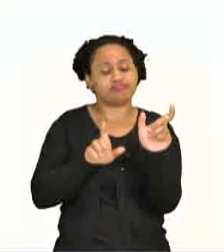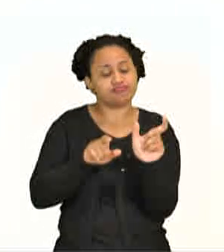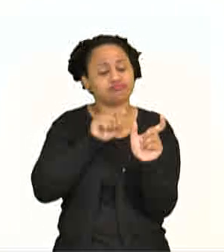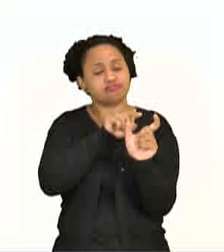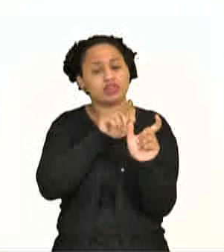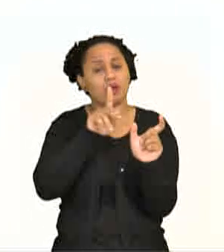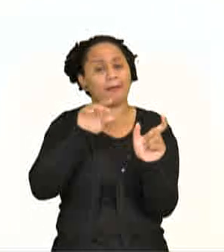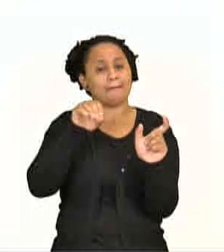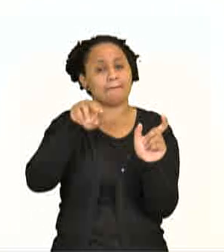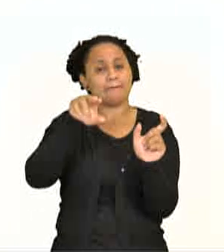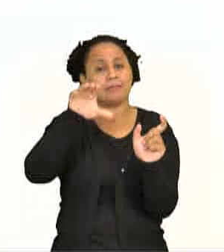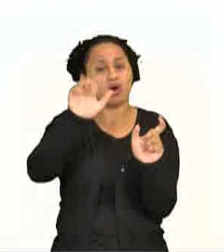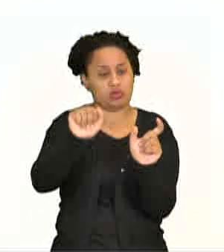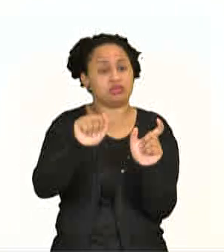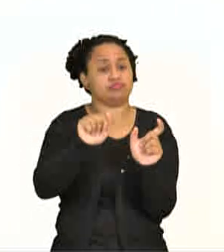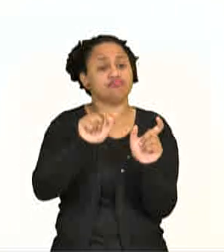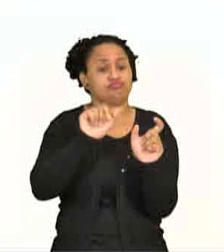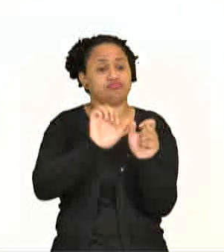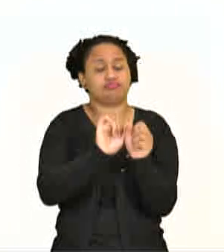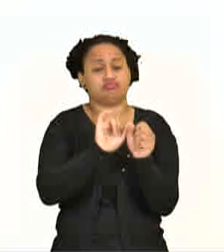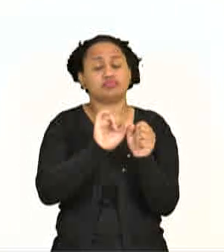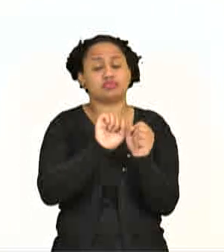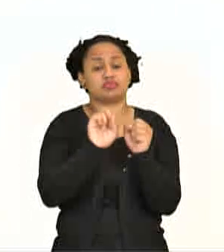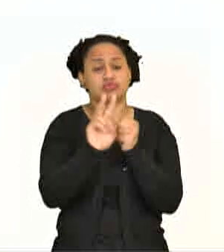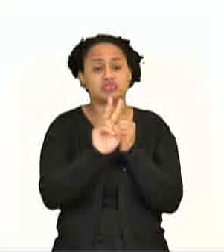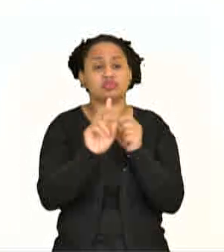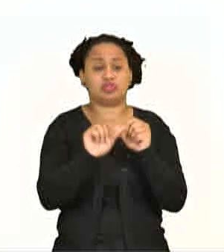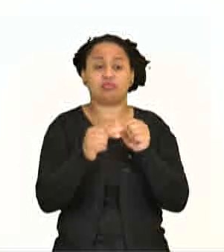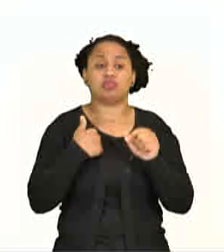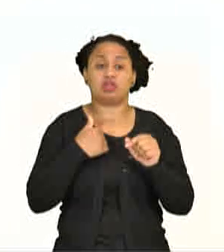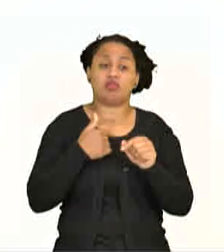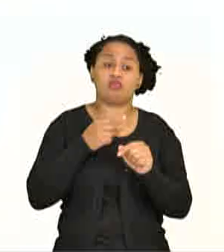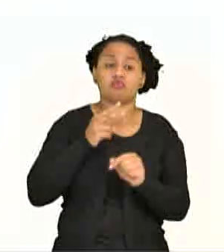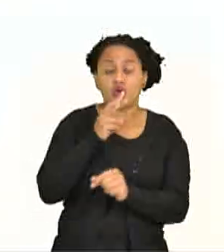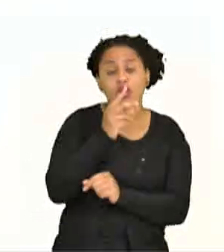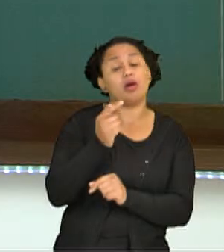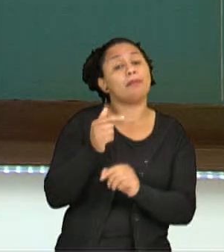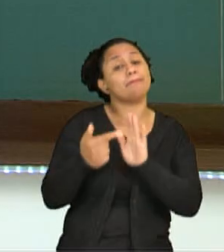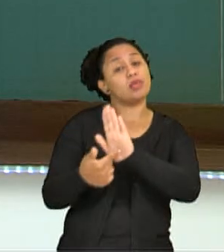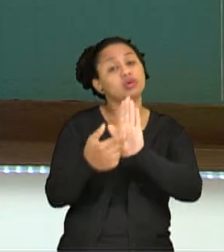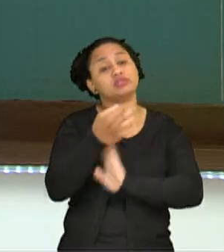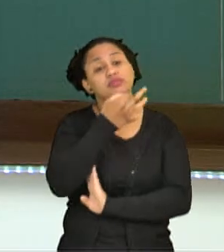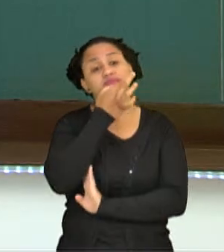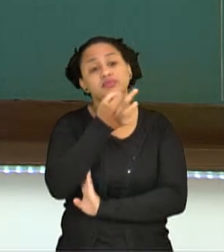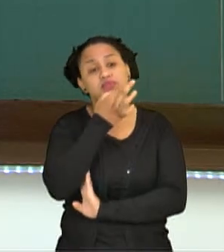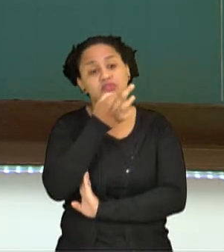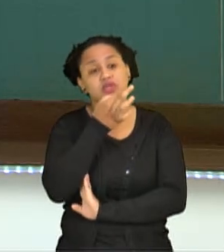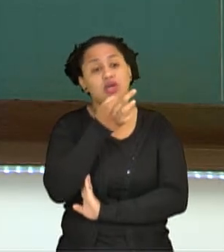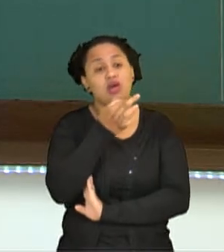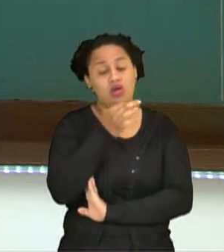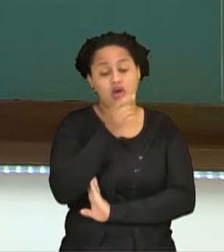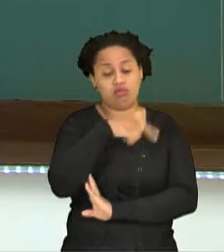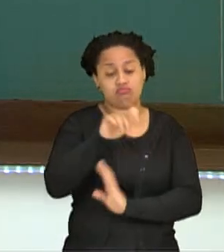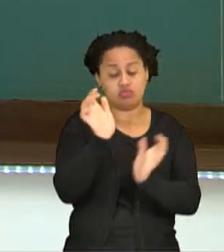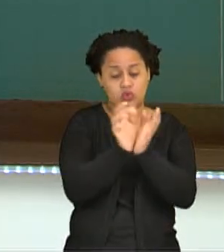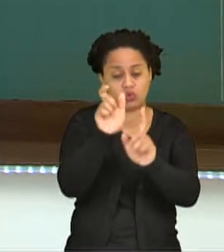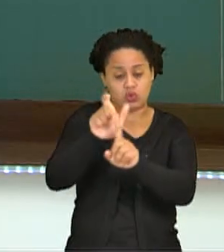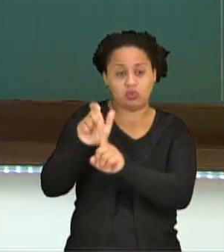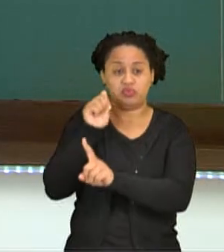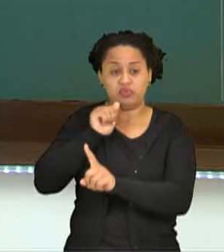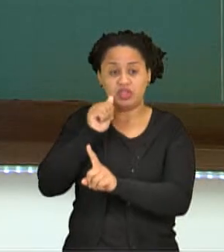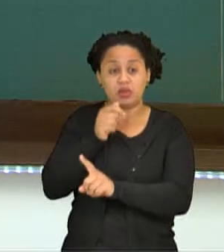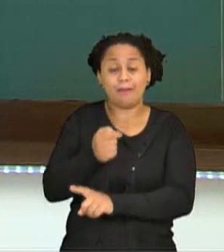discursivo pouca, que é um advérbio de intensidade, revela que se trata de uma opinião. Então, perceba, o elenco feminino traz pouca